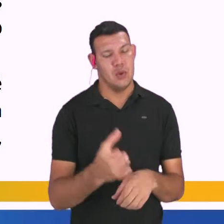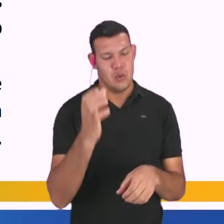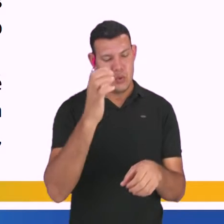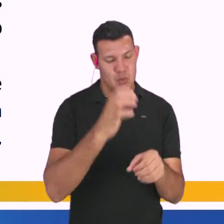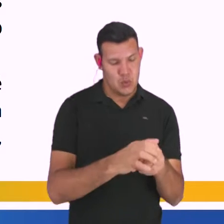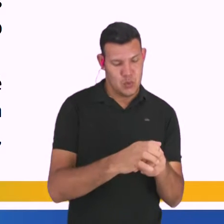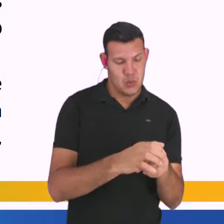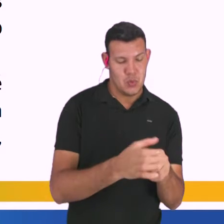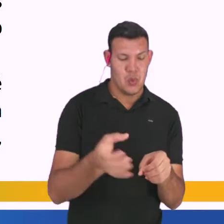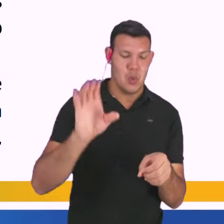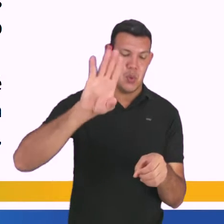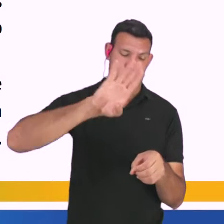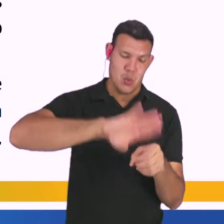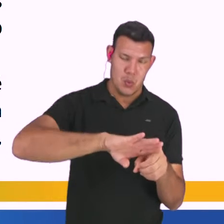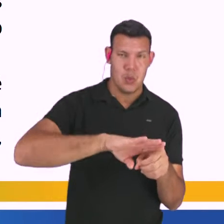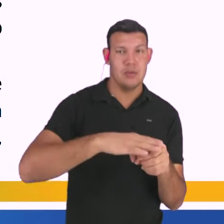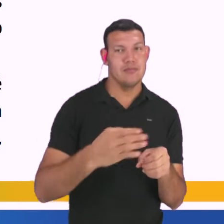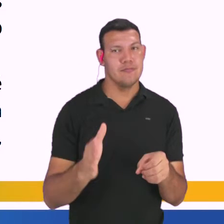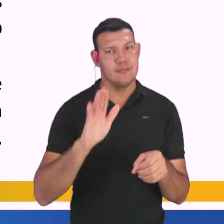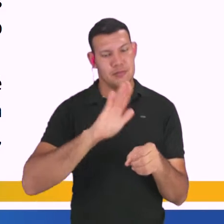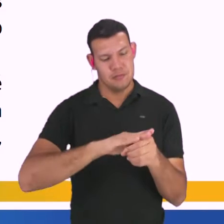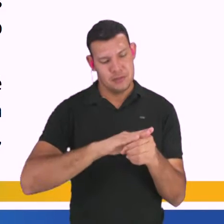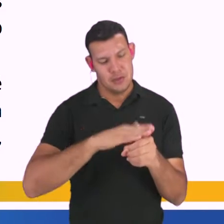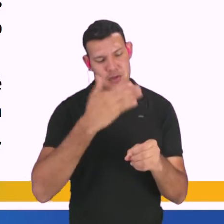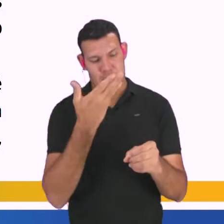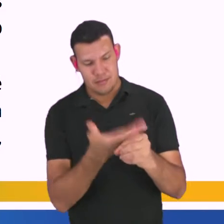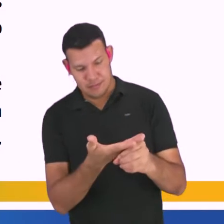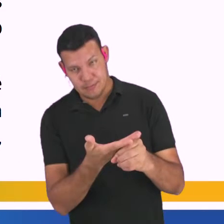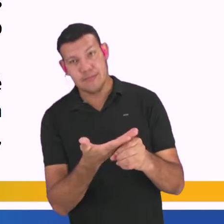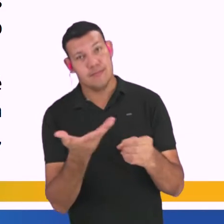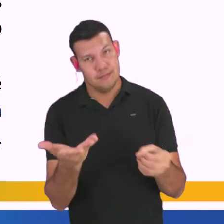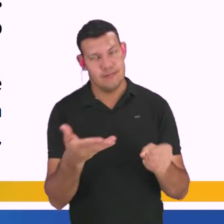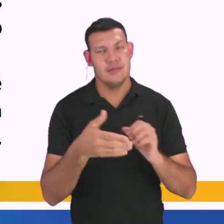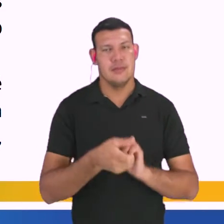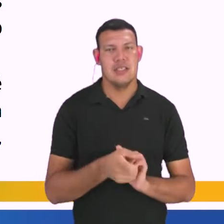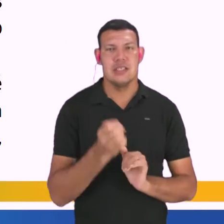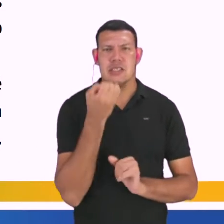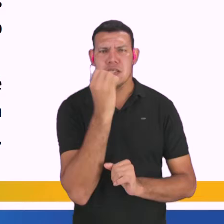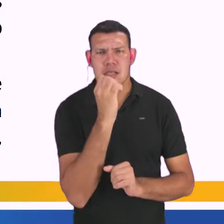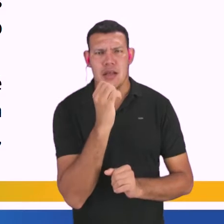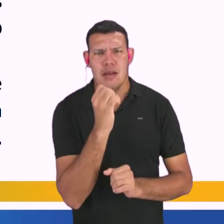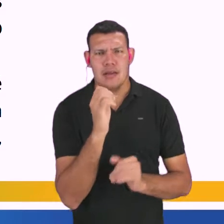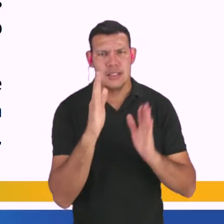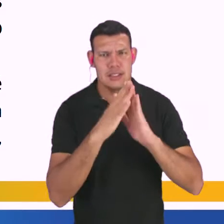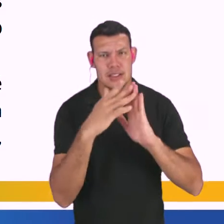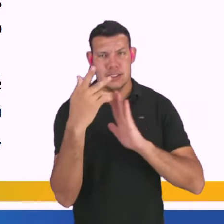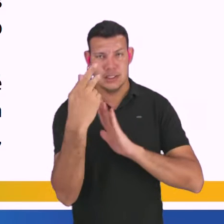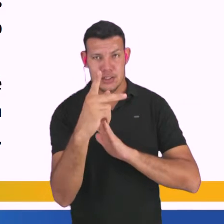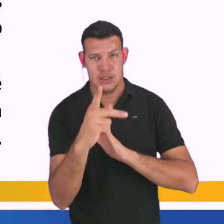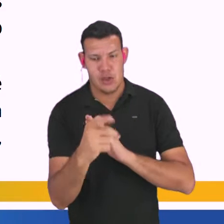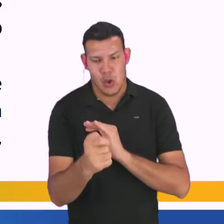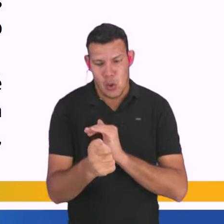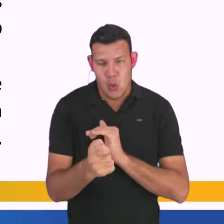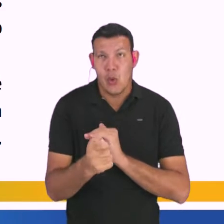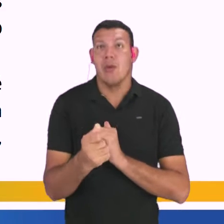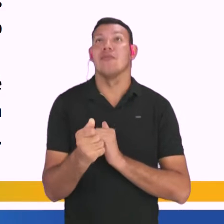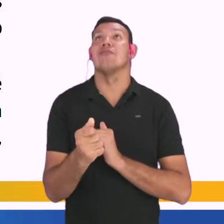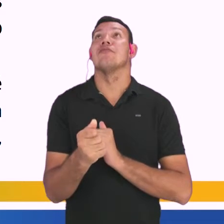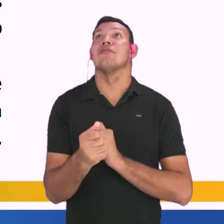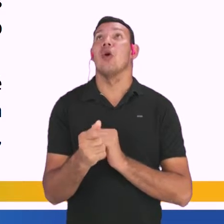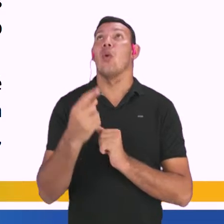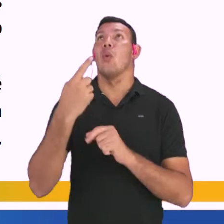cara quanto coroa isso você pode ver na sua casa quando você pega uma moeda E lança ela para cima